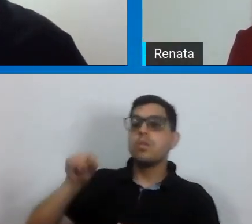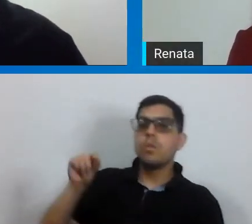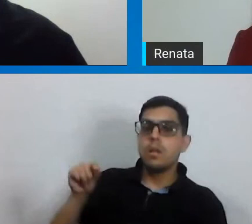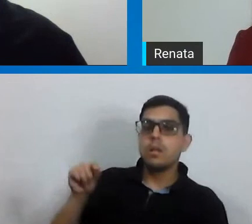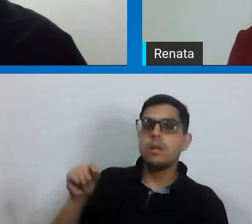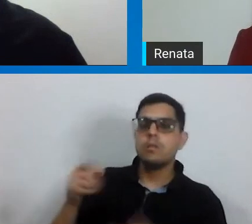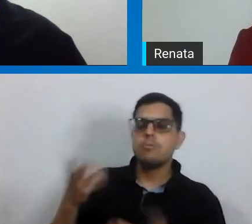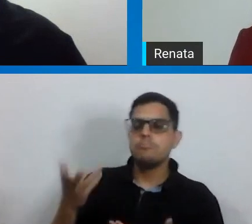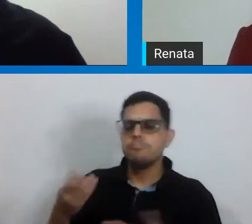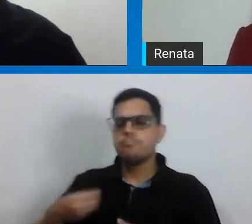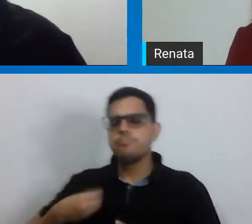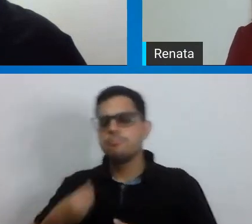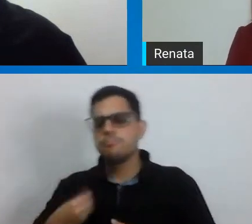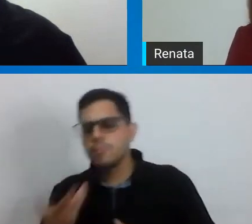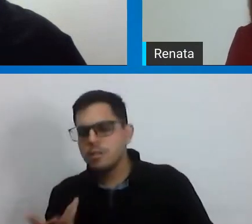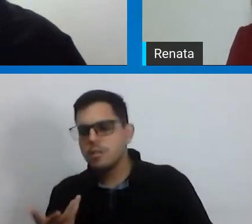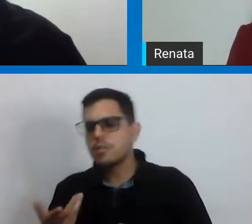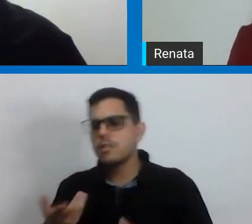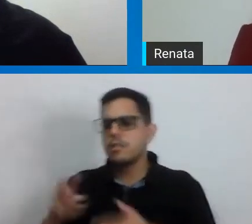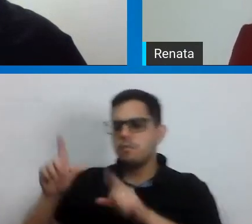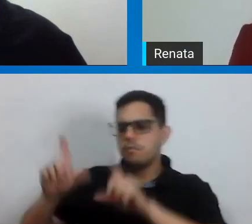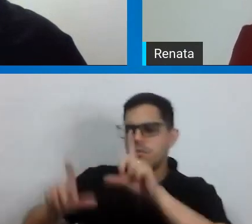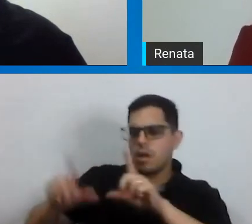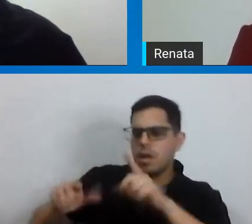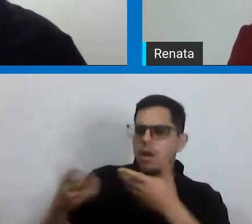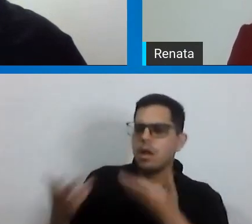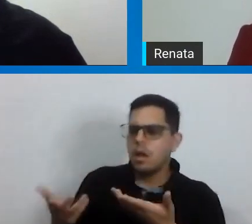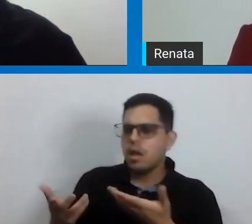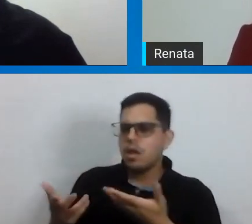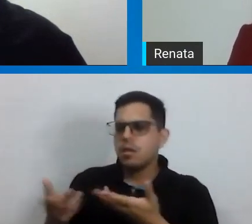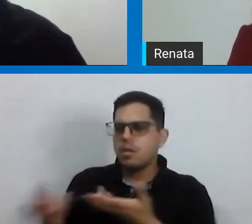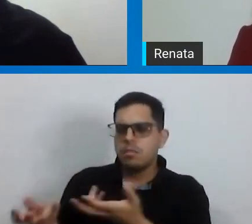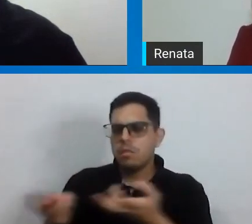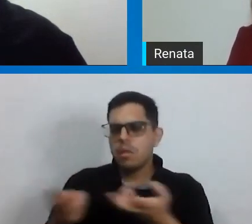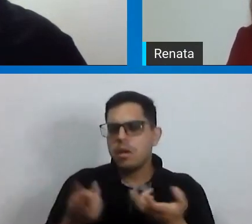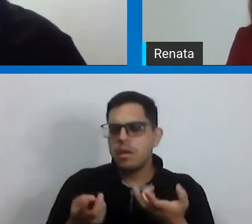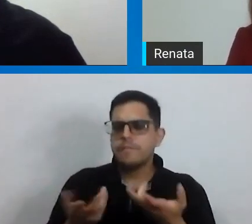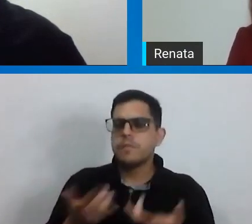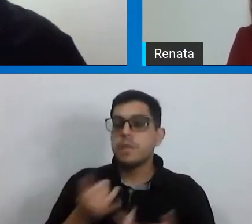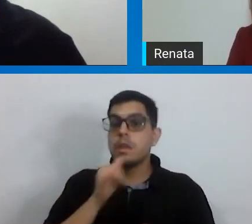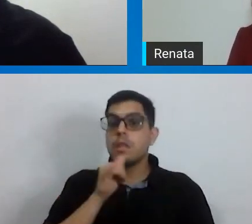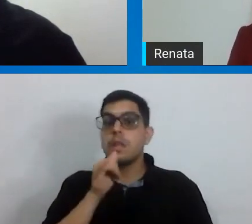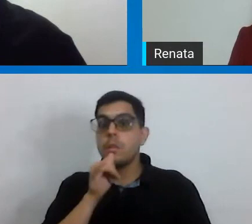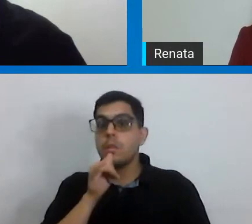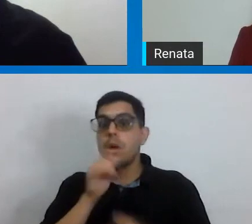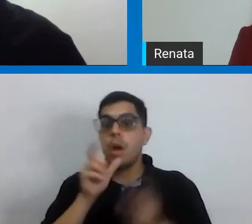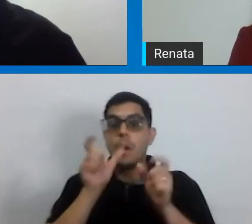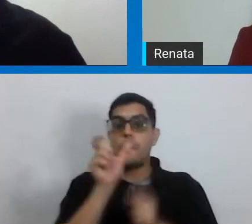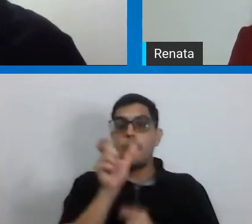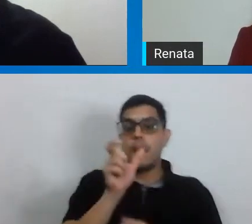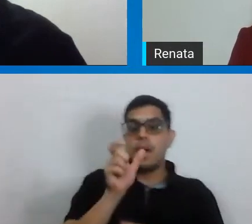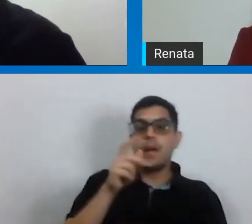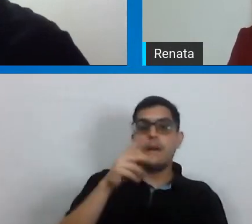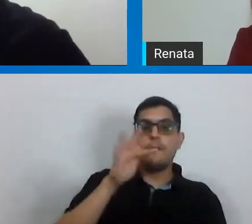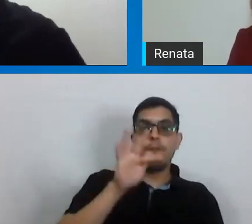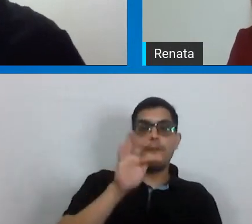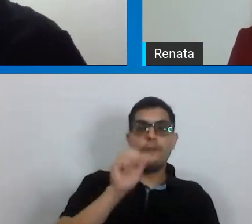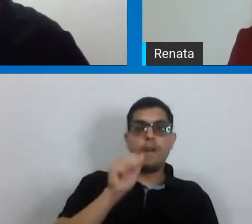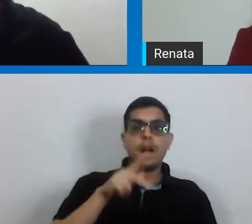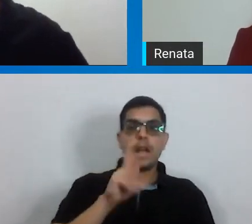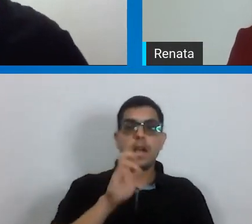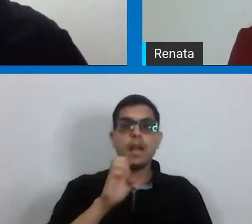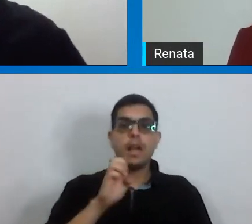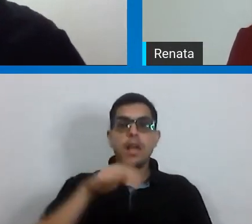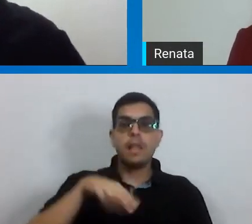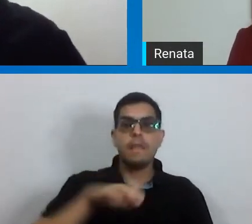mídias que o tema fake News estava sendo muito comentado nas